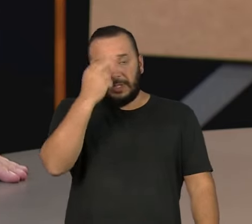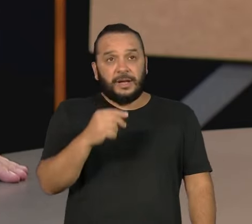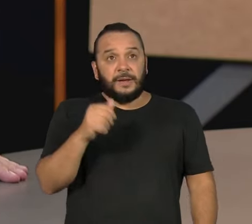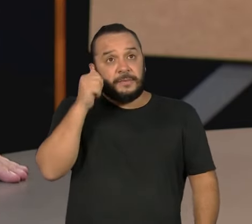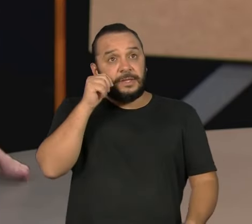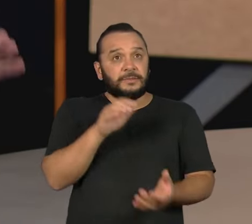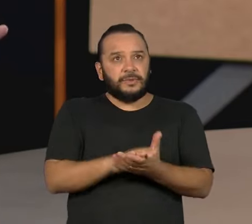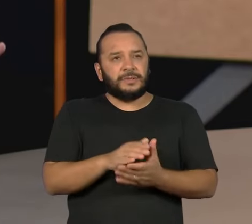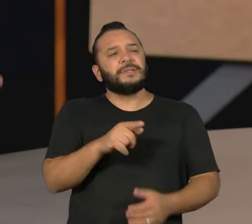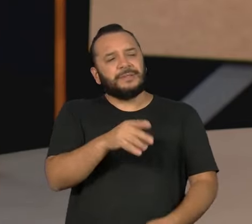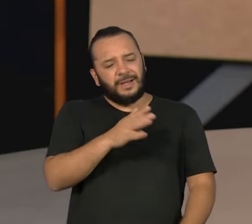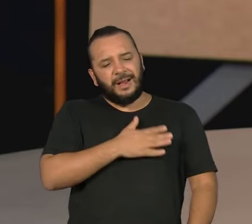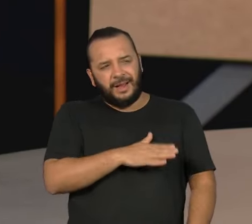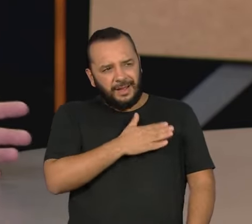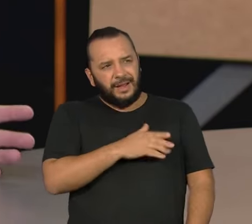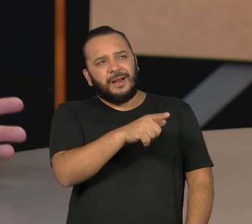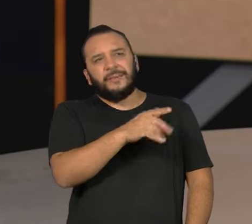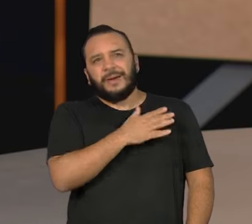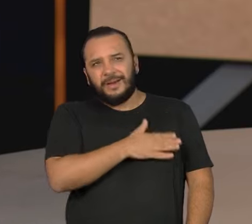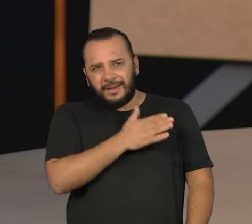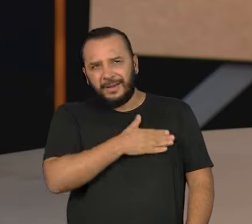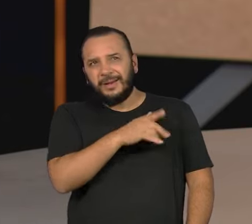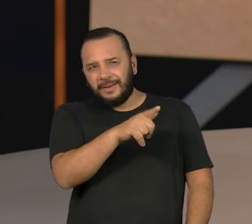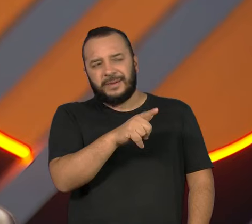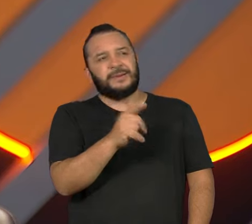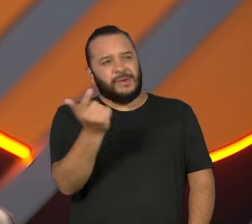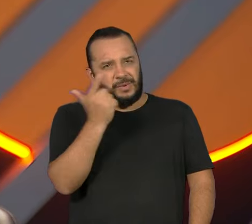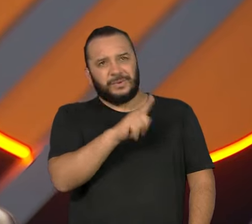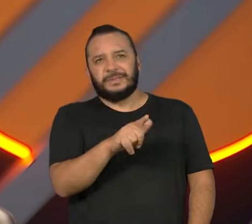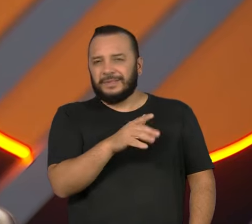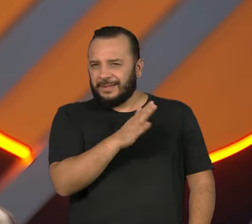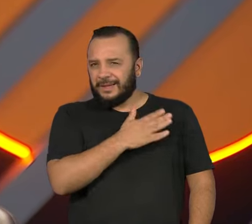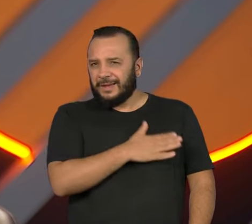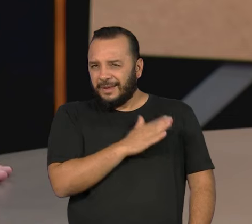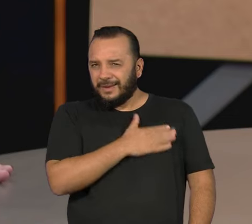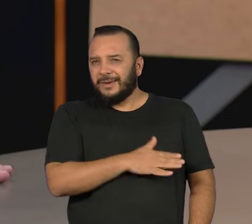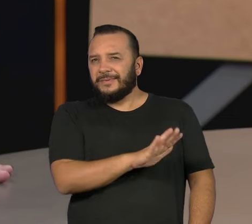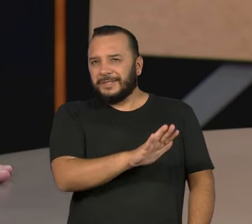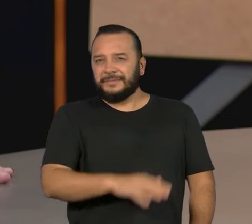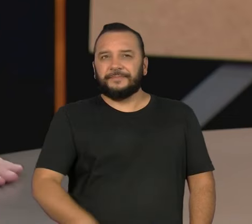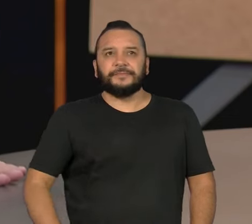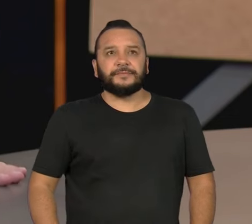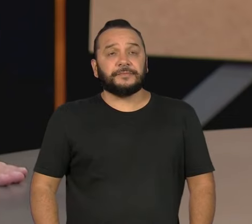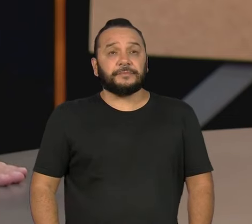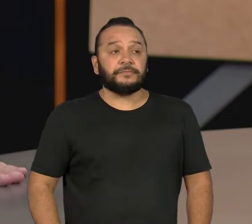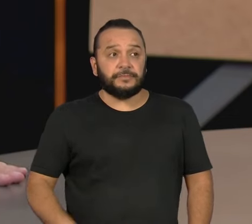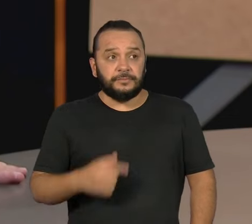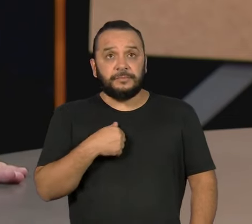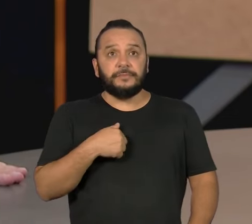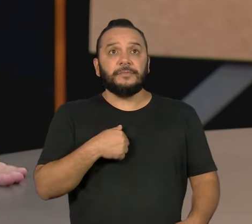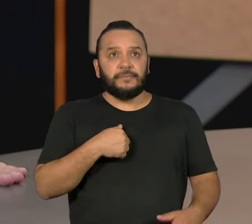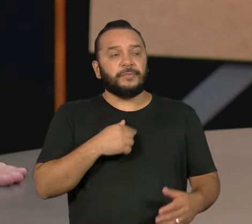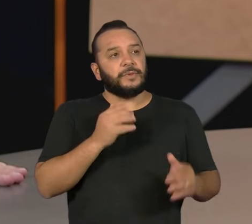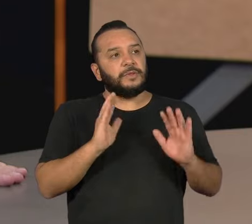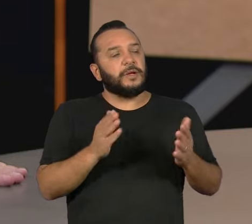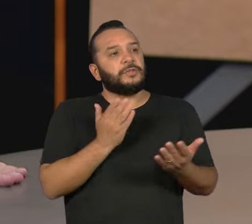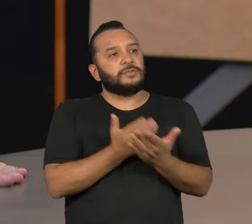Regina, batia na minha perna e falava assim, calma, Deliquinho, seu dia vai chegar. Eu falava, aí eu estava na escola, na Arte